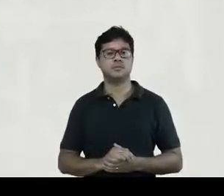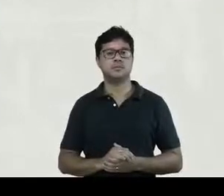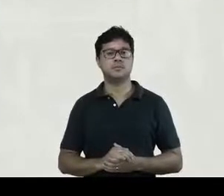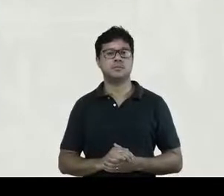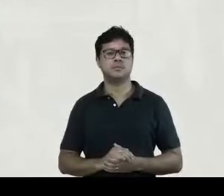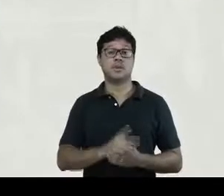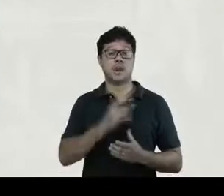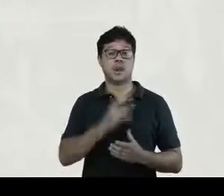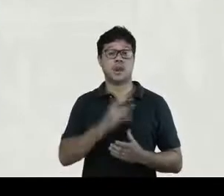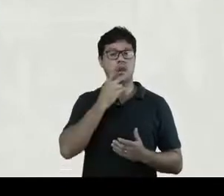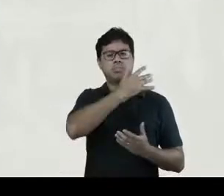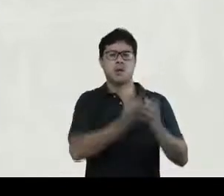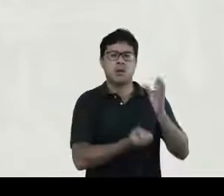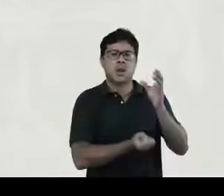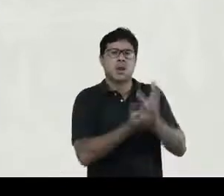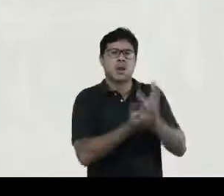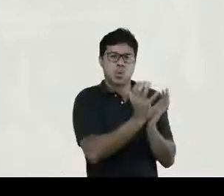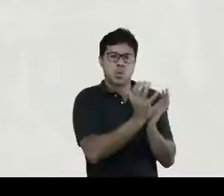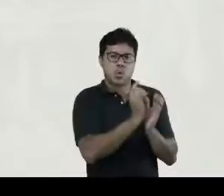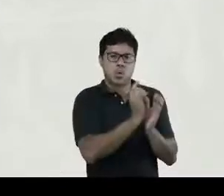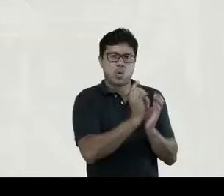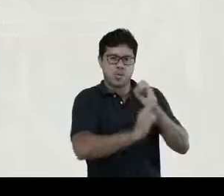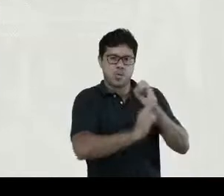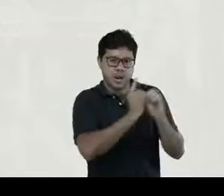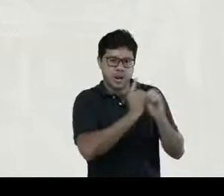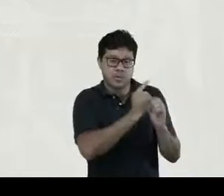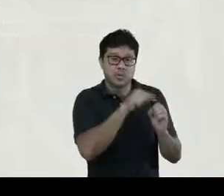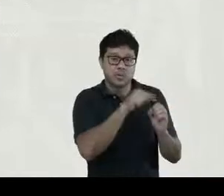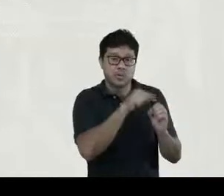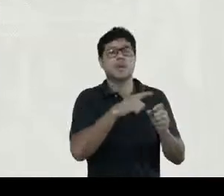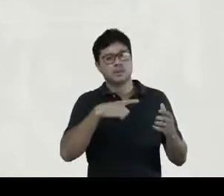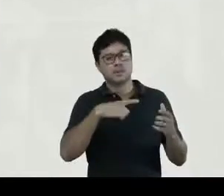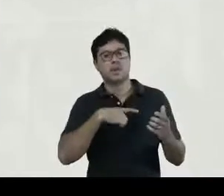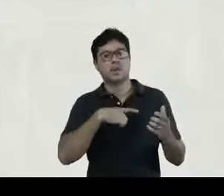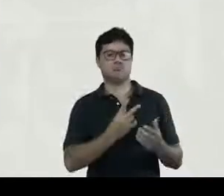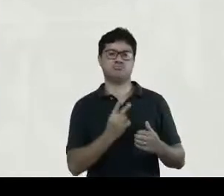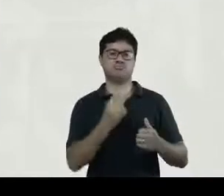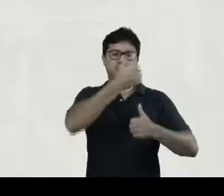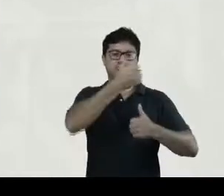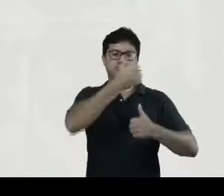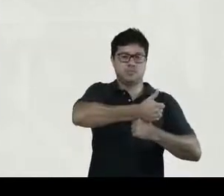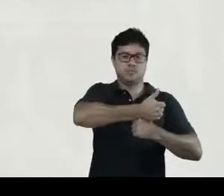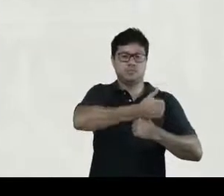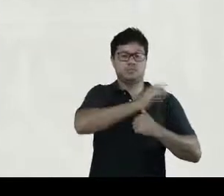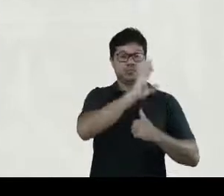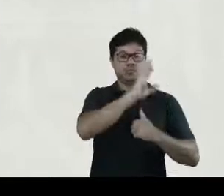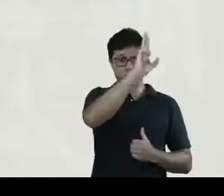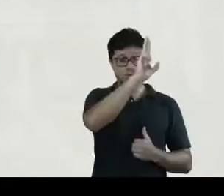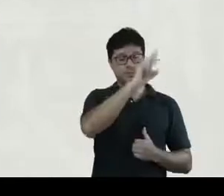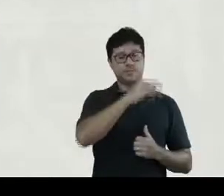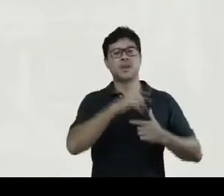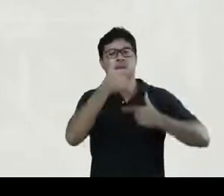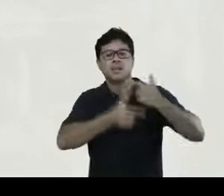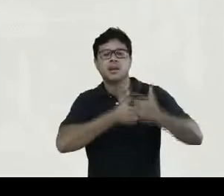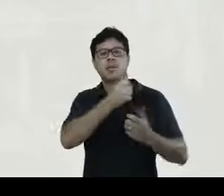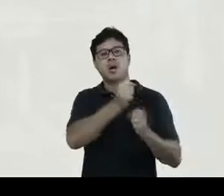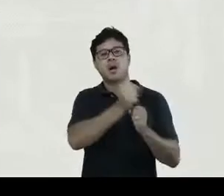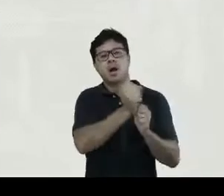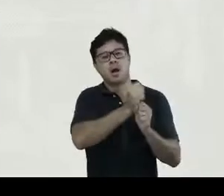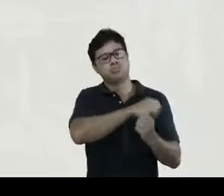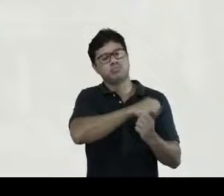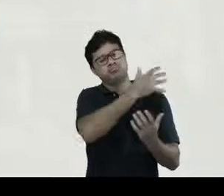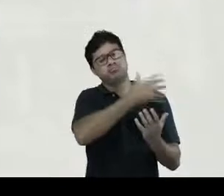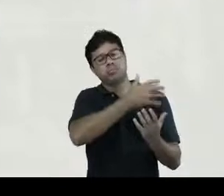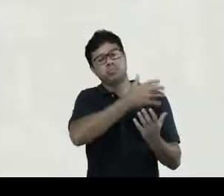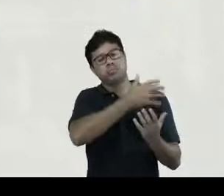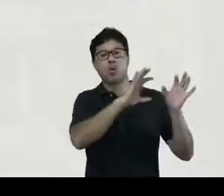Libraries, desde sua constituição, ocupando atualmente uma posição na diretoria. Trabalhou durante muitos